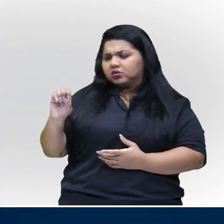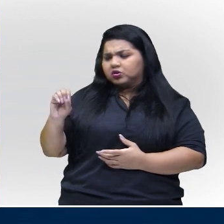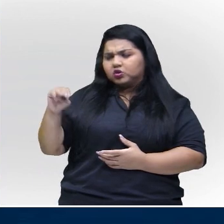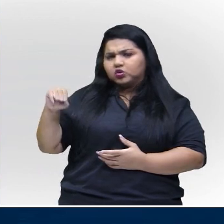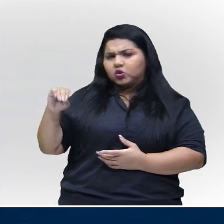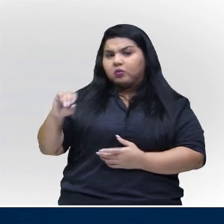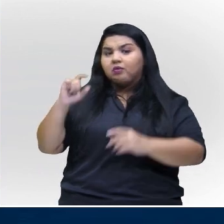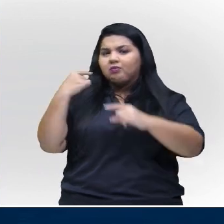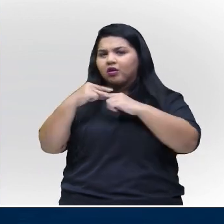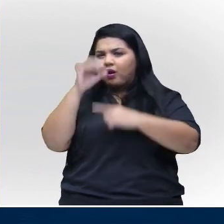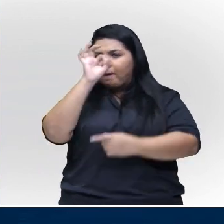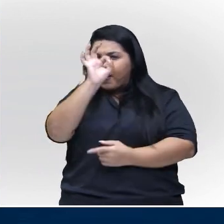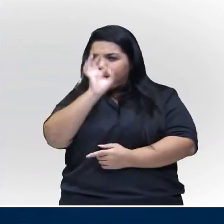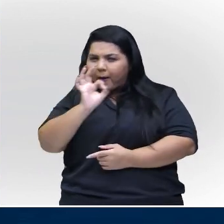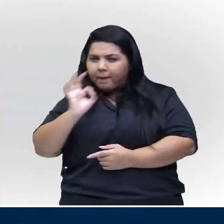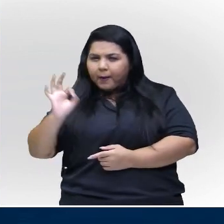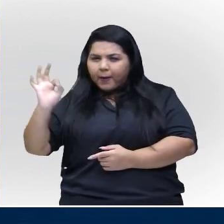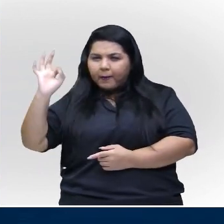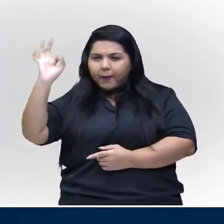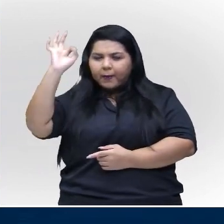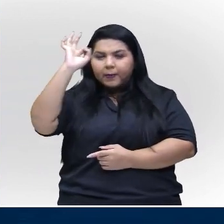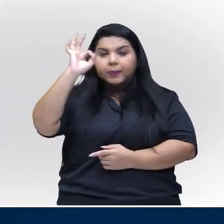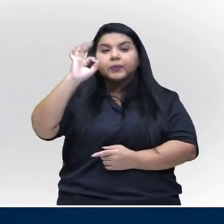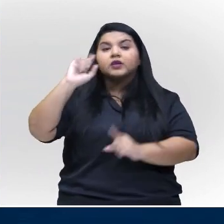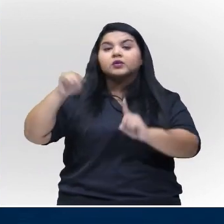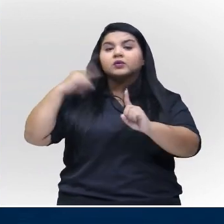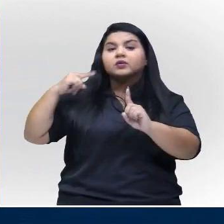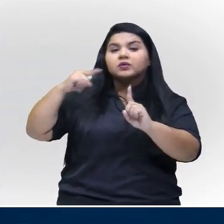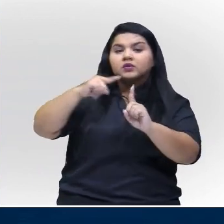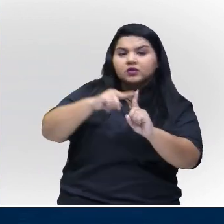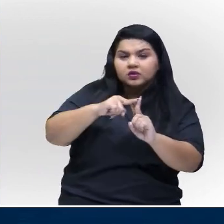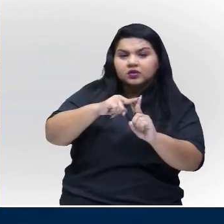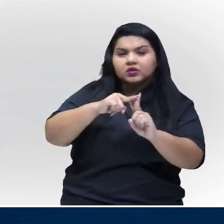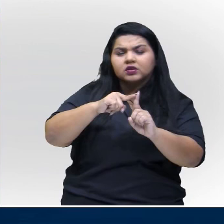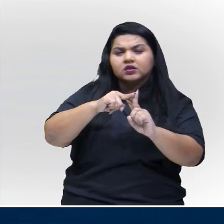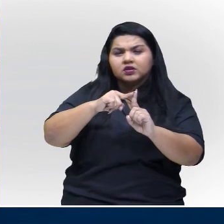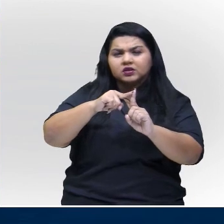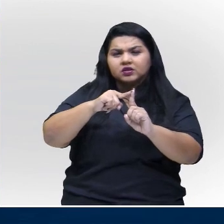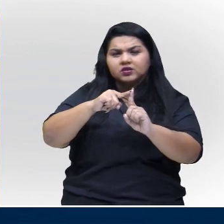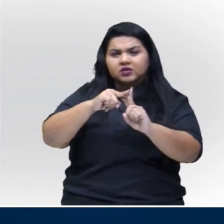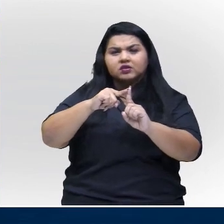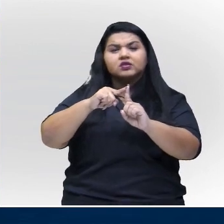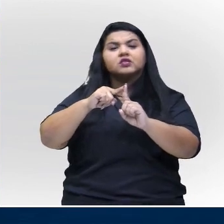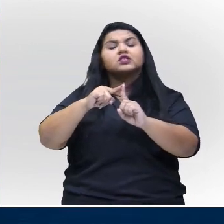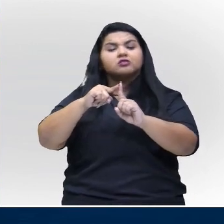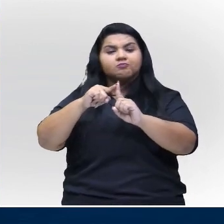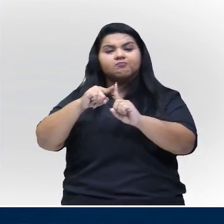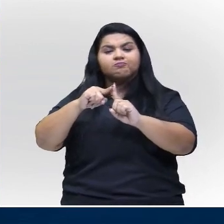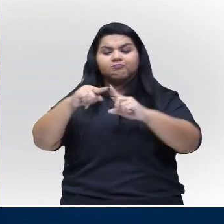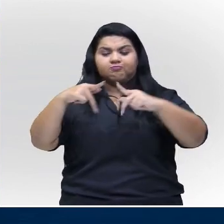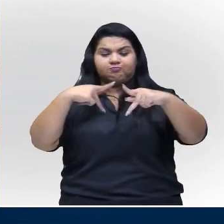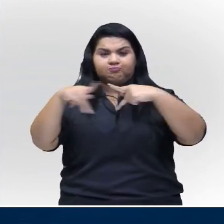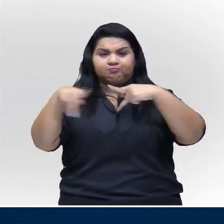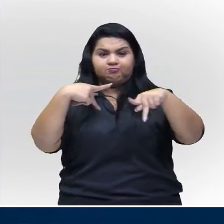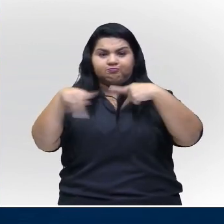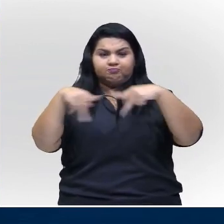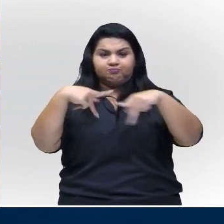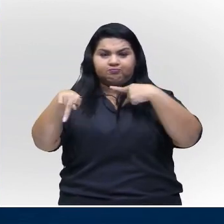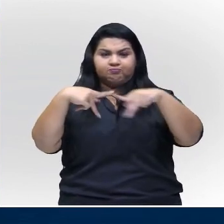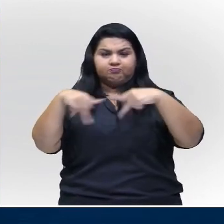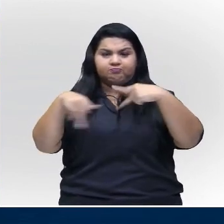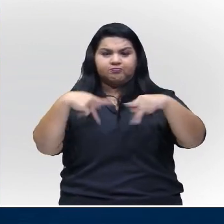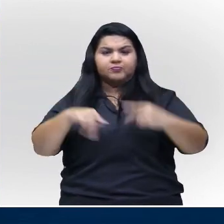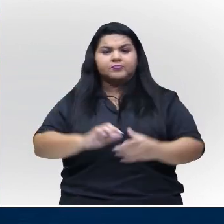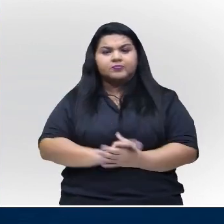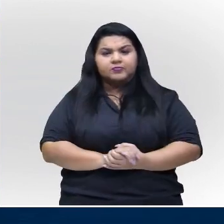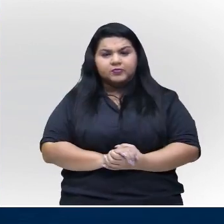como a gente está observando. E a função dele, olha lá, atividade secretora de proteínas.